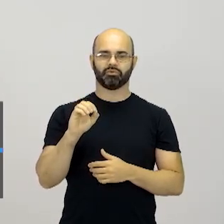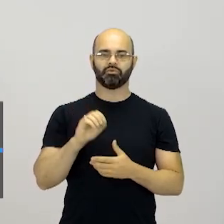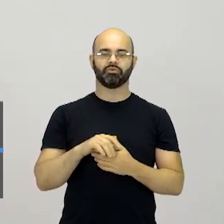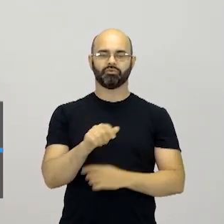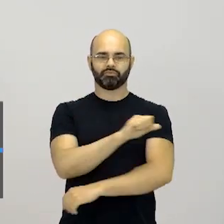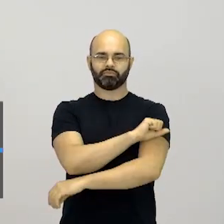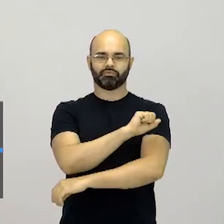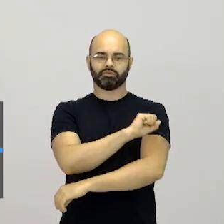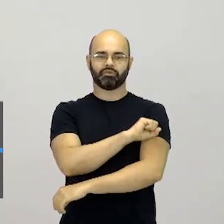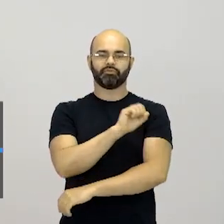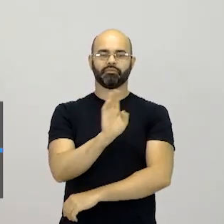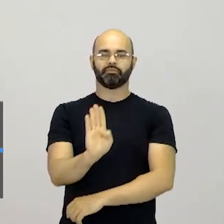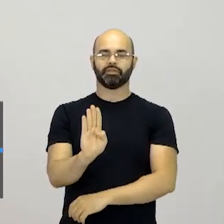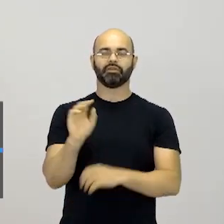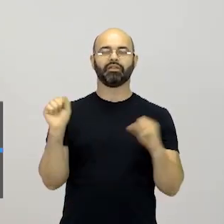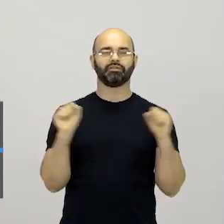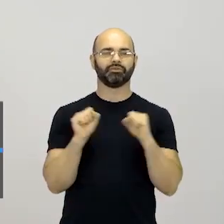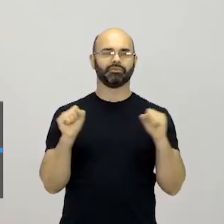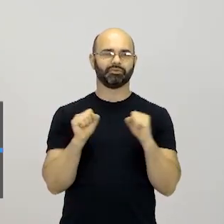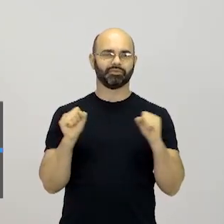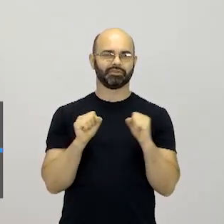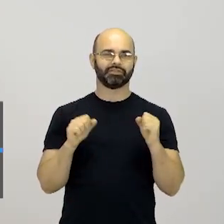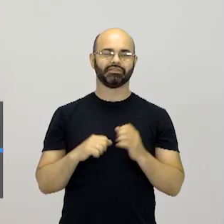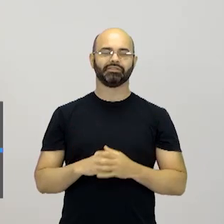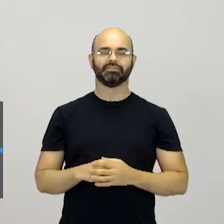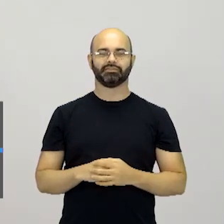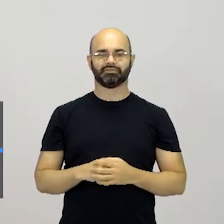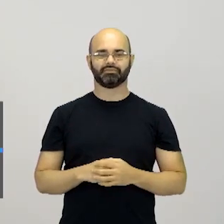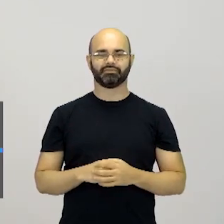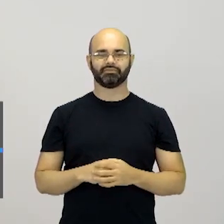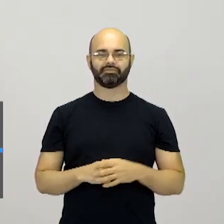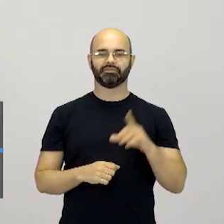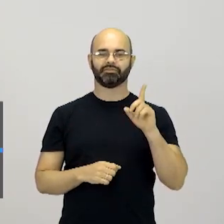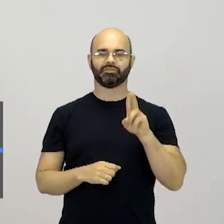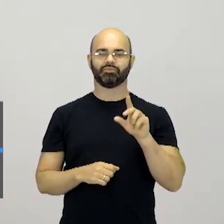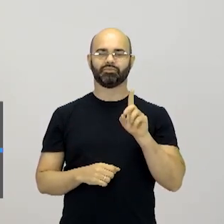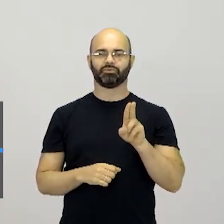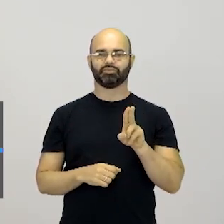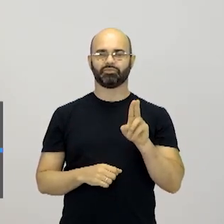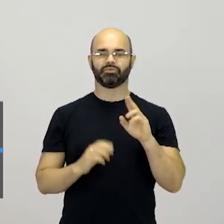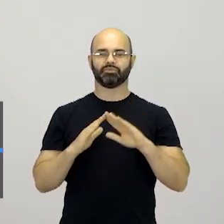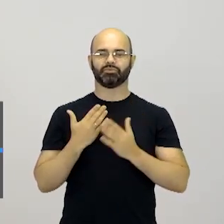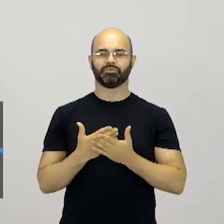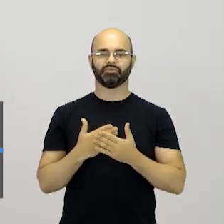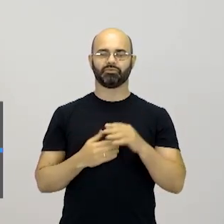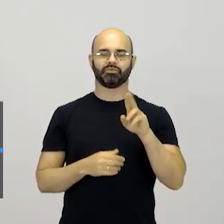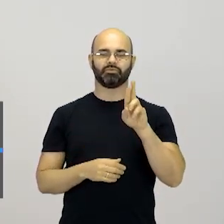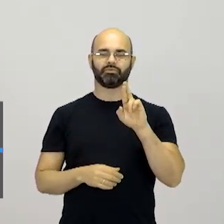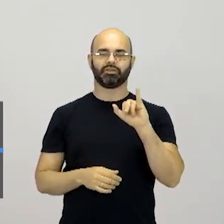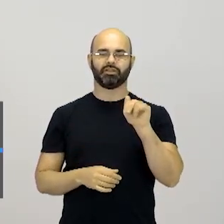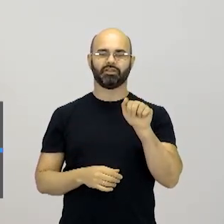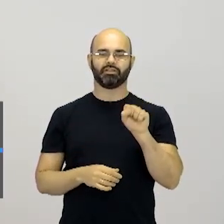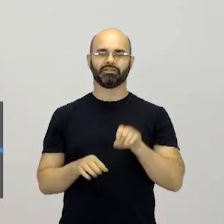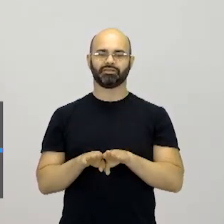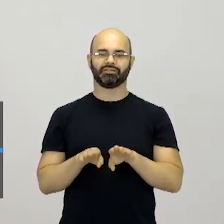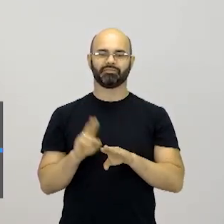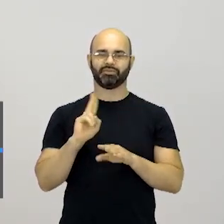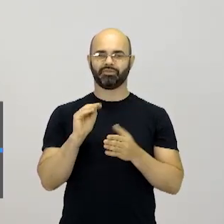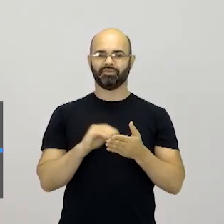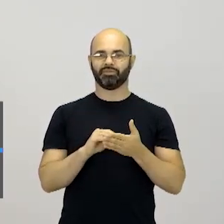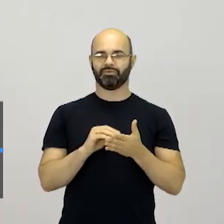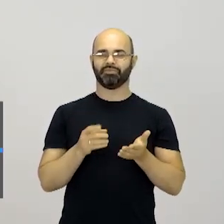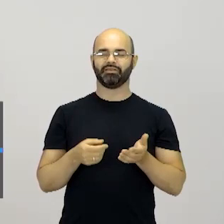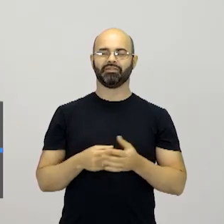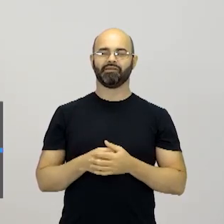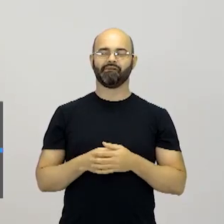alunos do 8º B também estão adorando, aluno Dudu, da escola de Urias também, que ele fez questão de destacar o nome dele